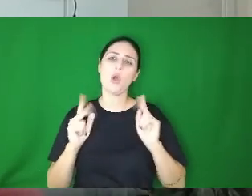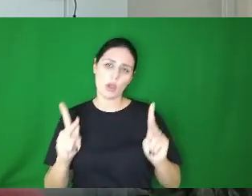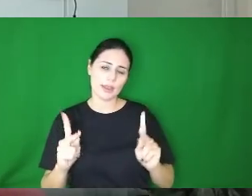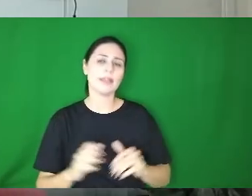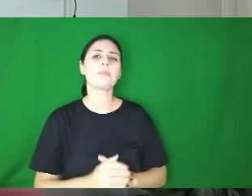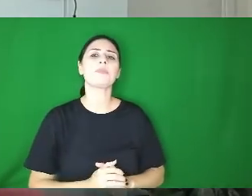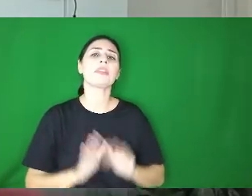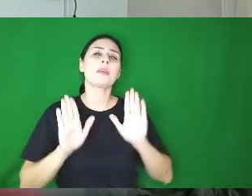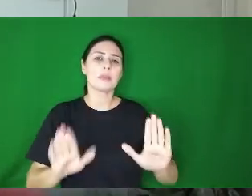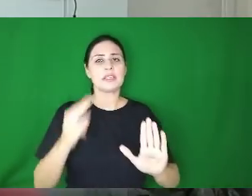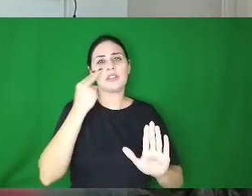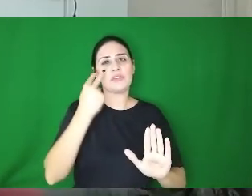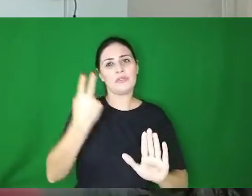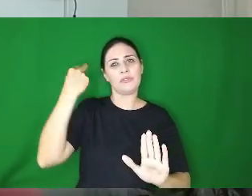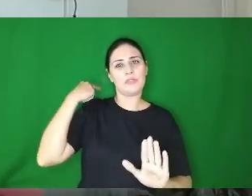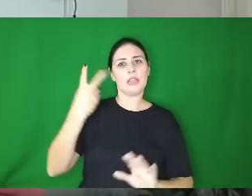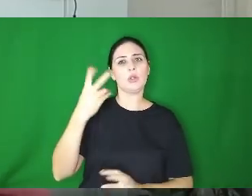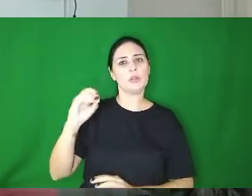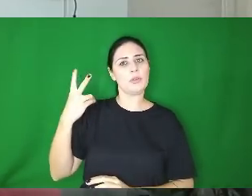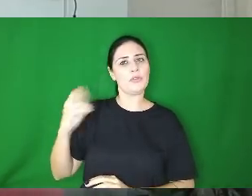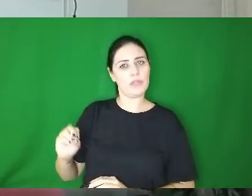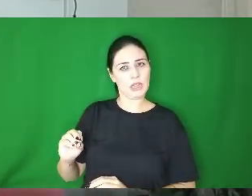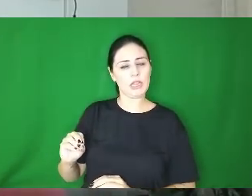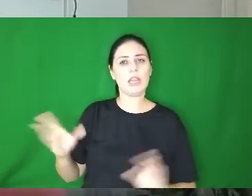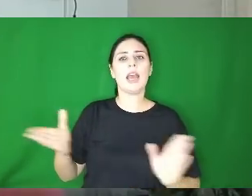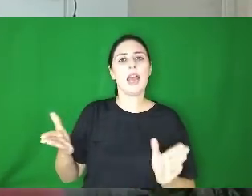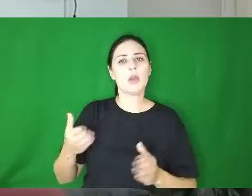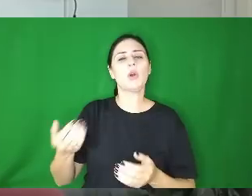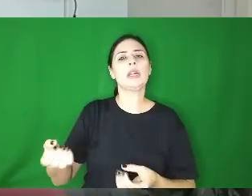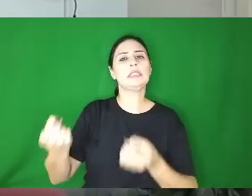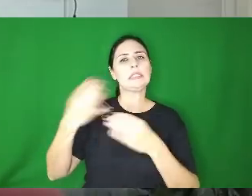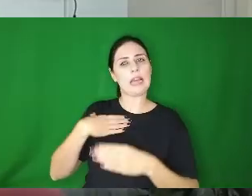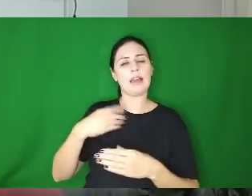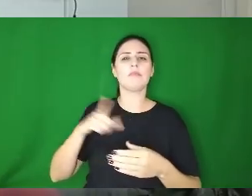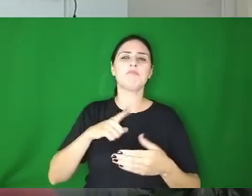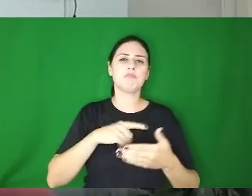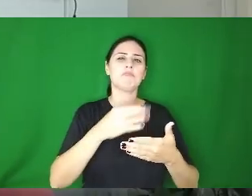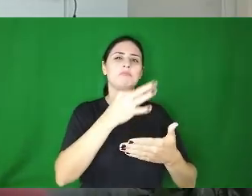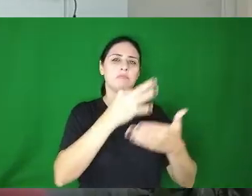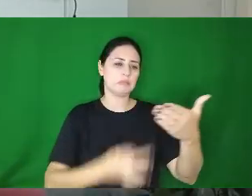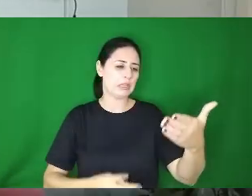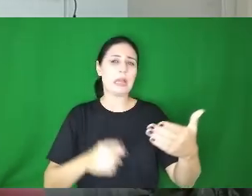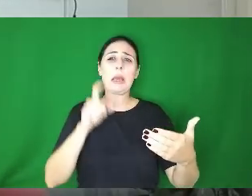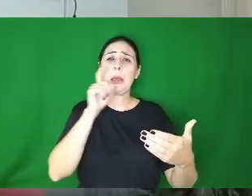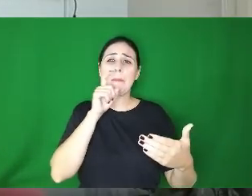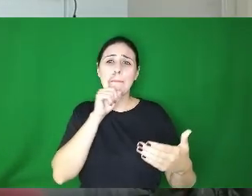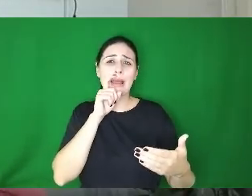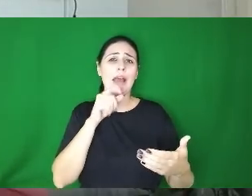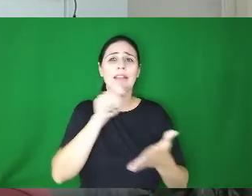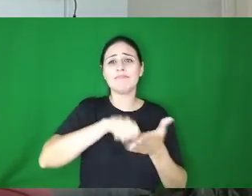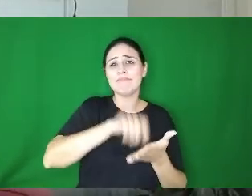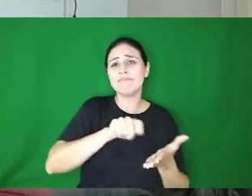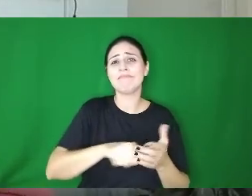falando alguns indícios sobre isso, né? Então, como que a gente detecta que a criança aprendeu diante do que estamos vivenciando